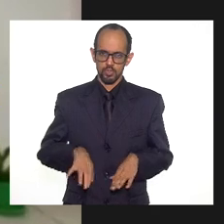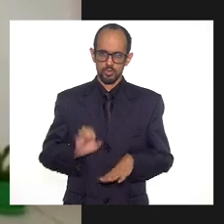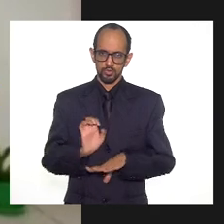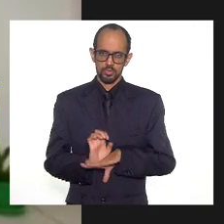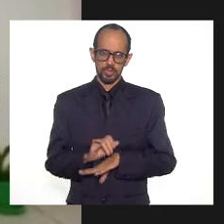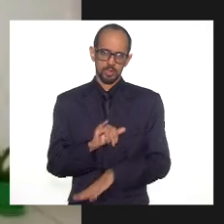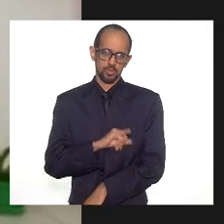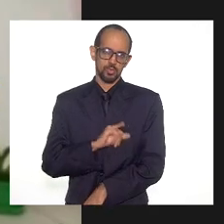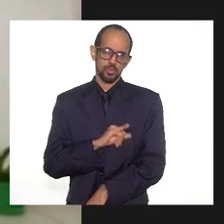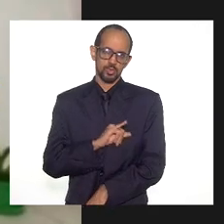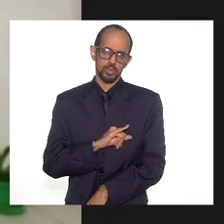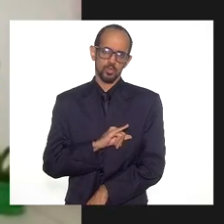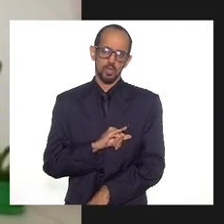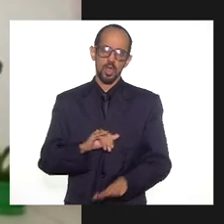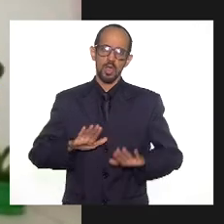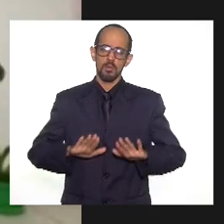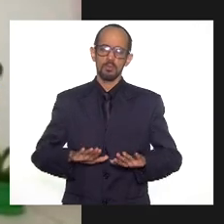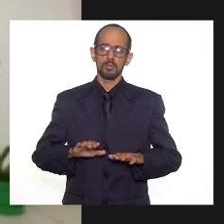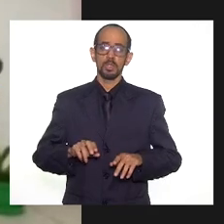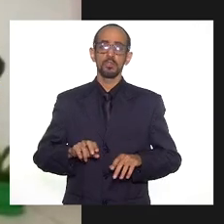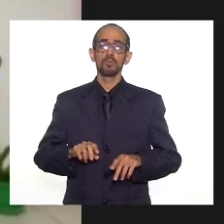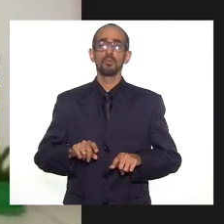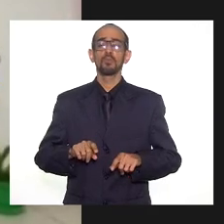Rio de Janeiro,